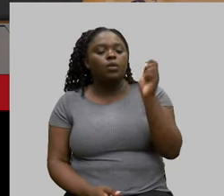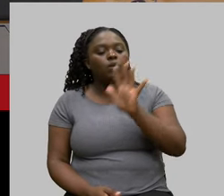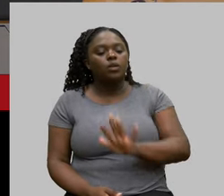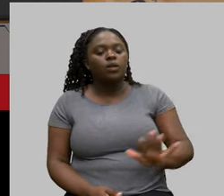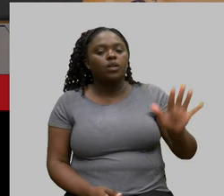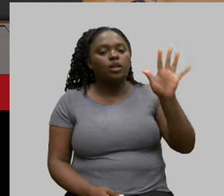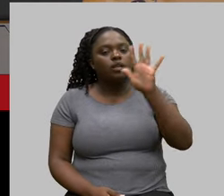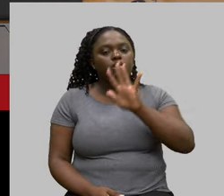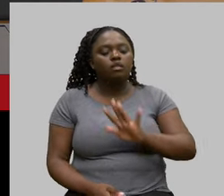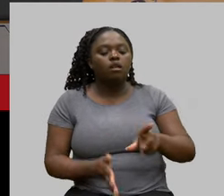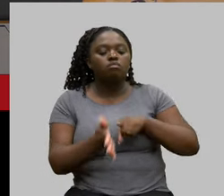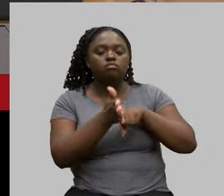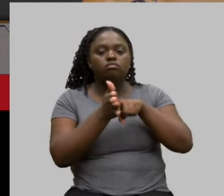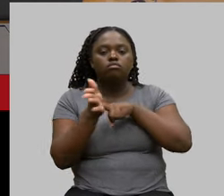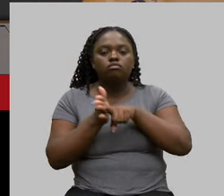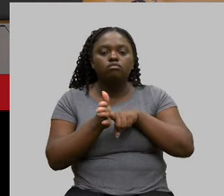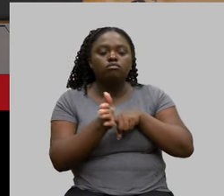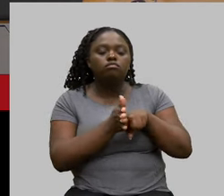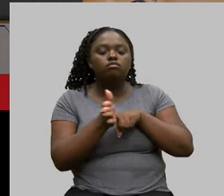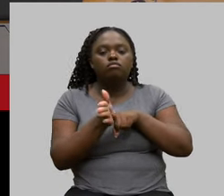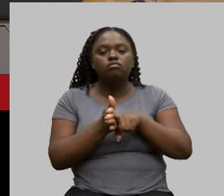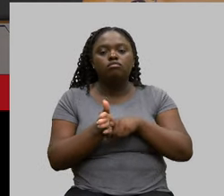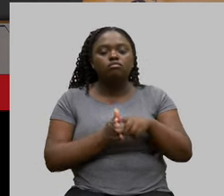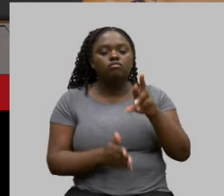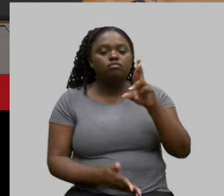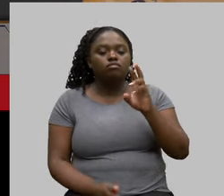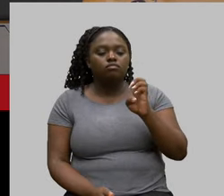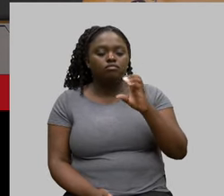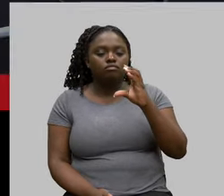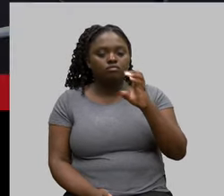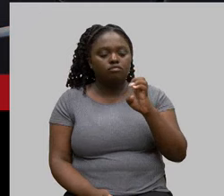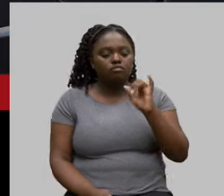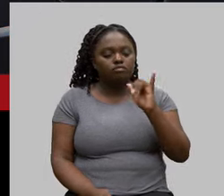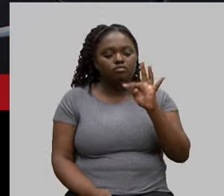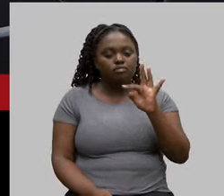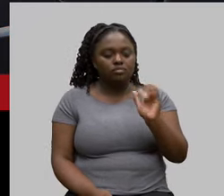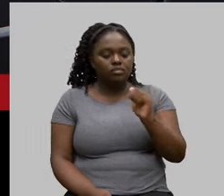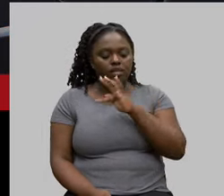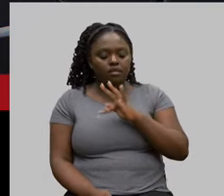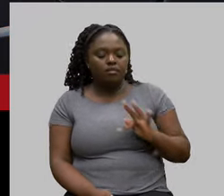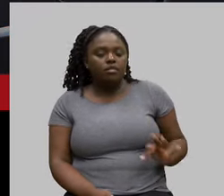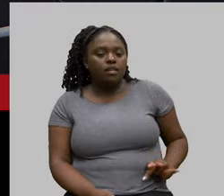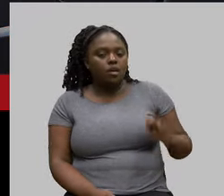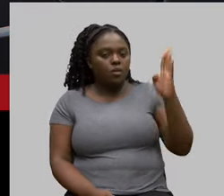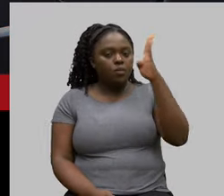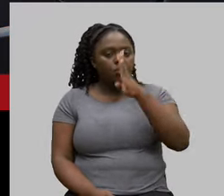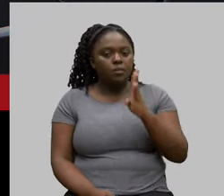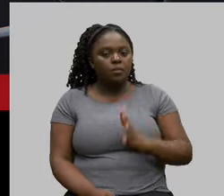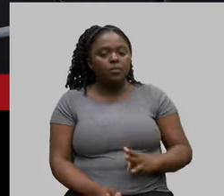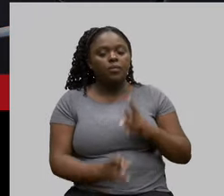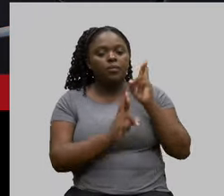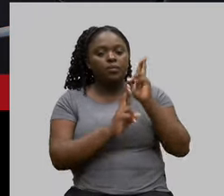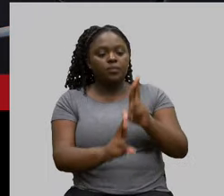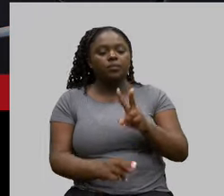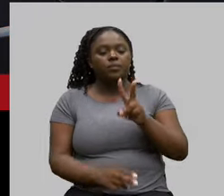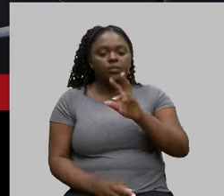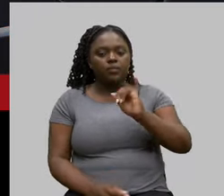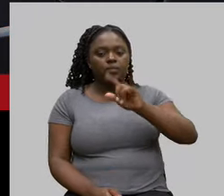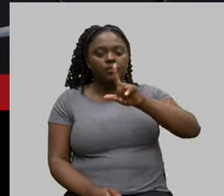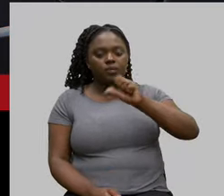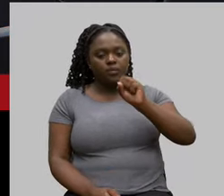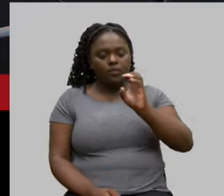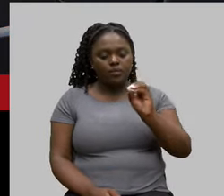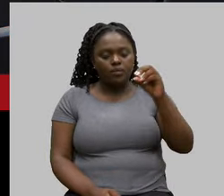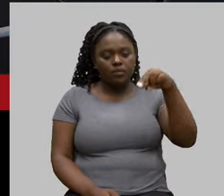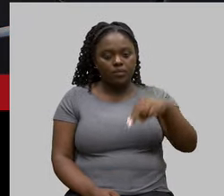auditores fiscais da Receita Federal do Brasil anfip representando Vilson Antônio Romero Presidente do